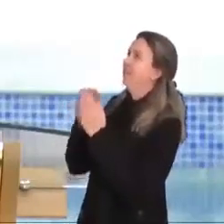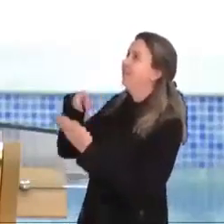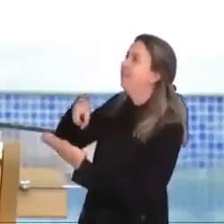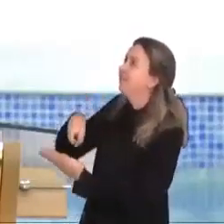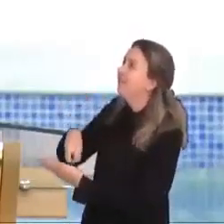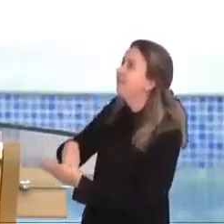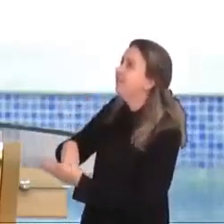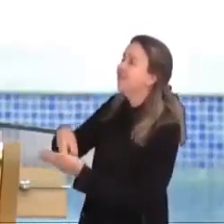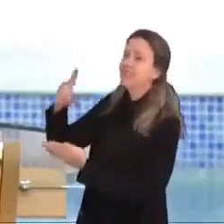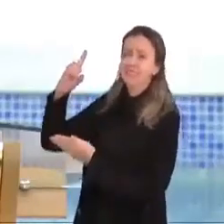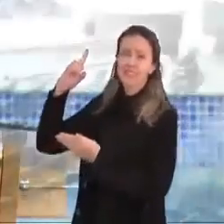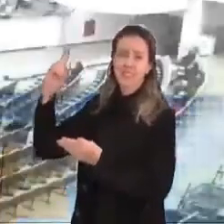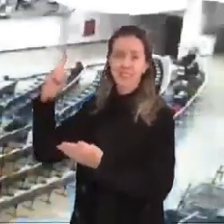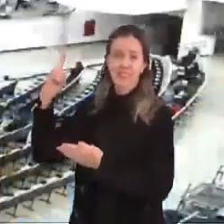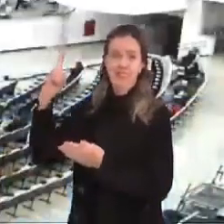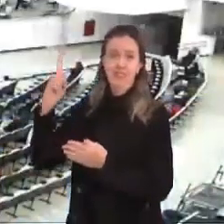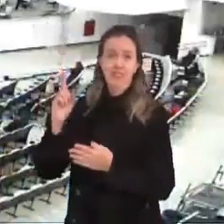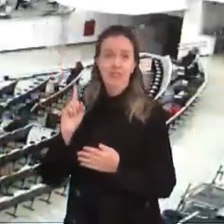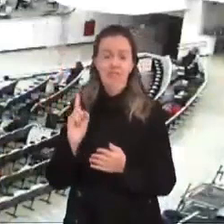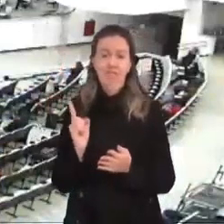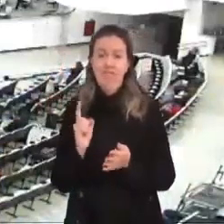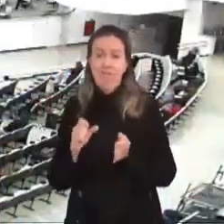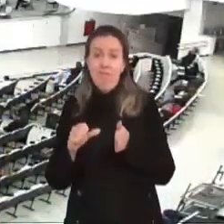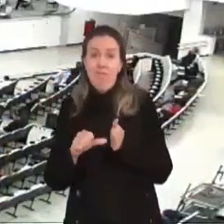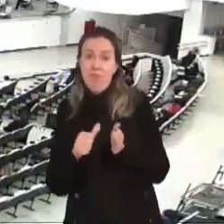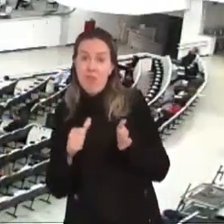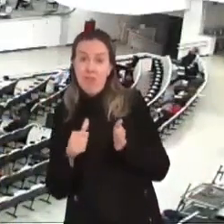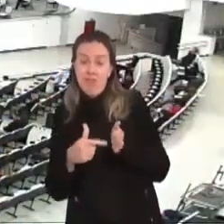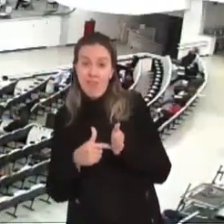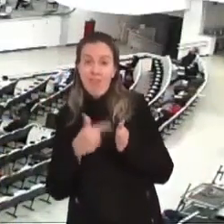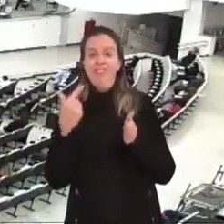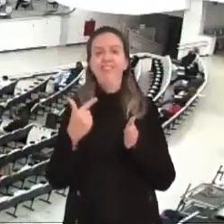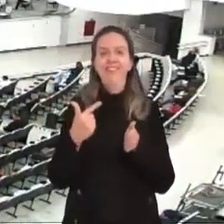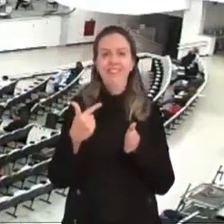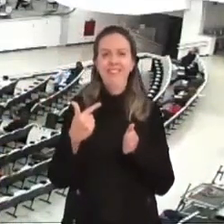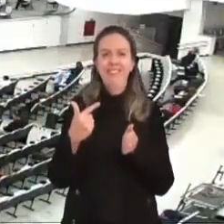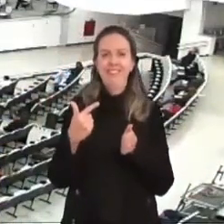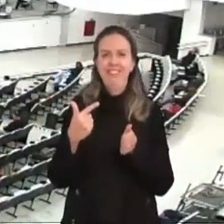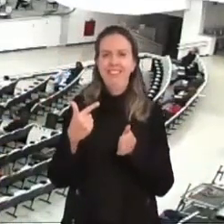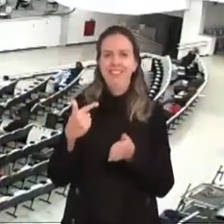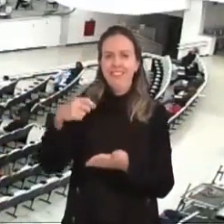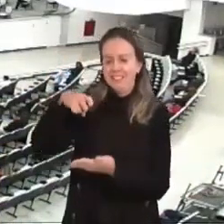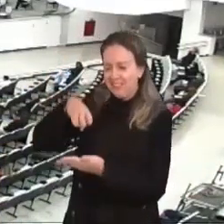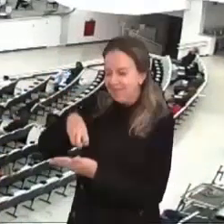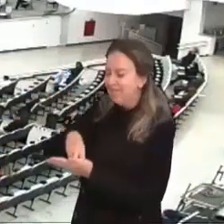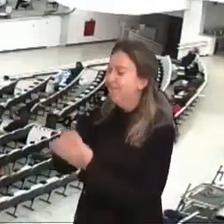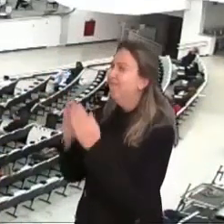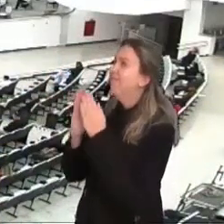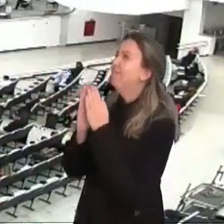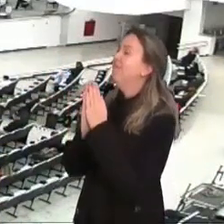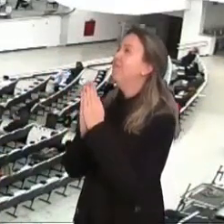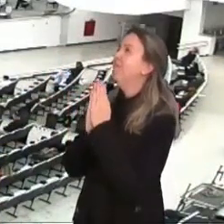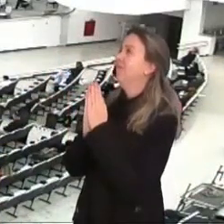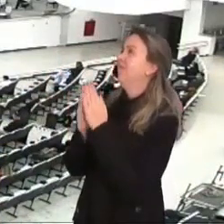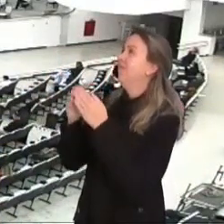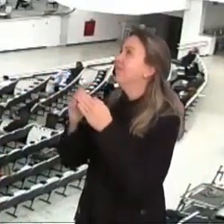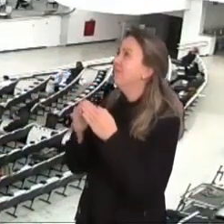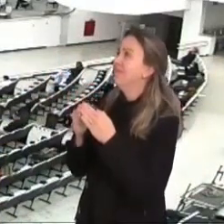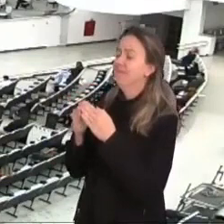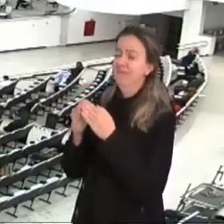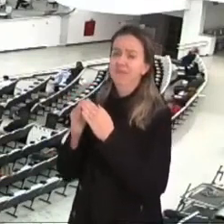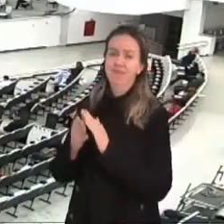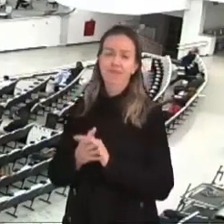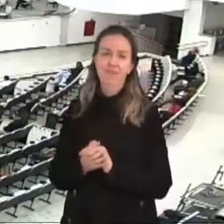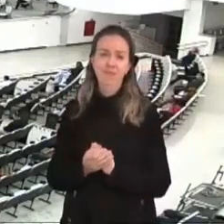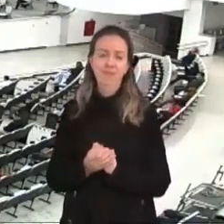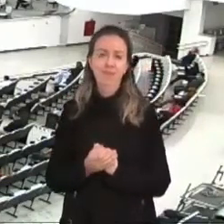observe, não é a primeira vez, é a segunda vez. E mais, estando ele